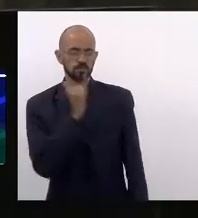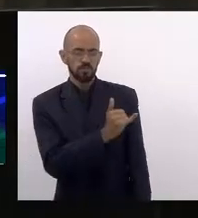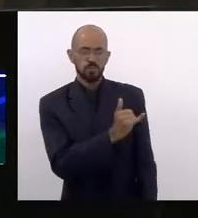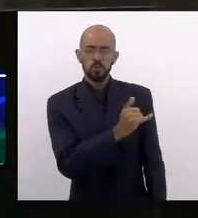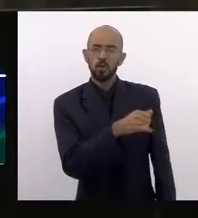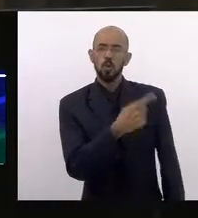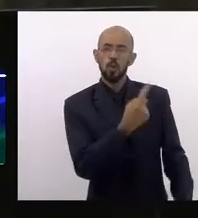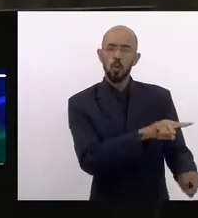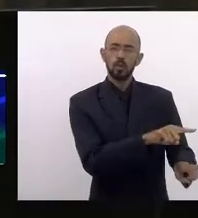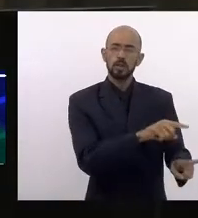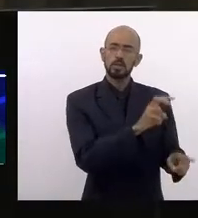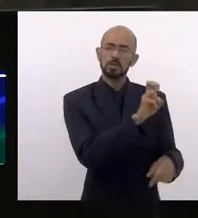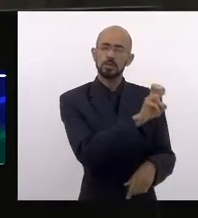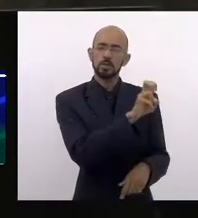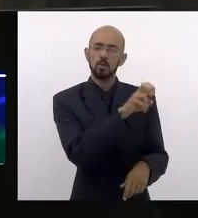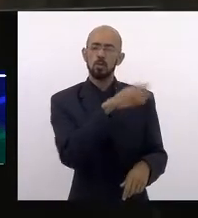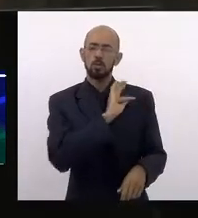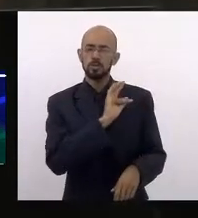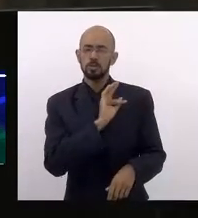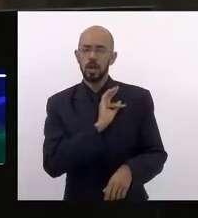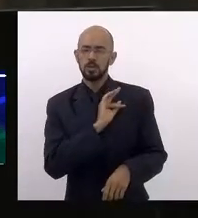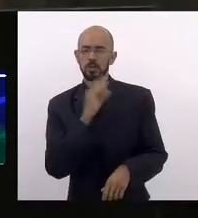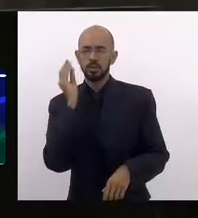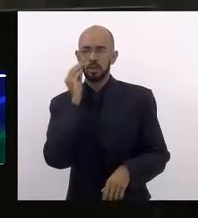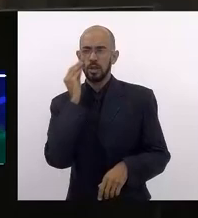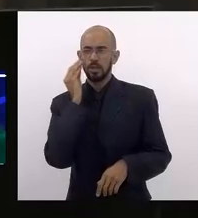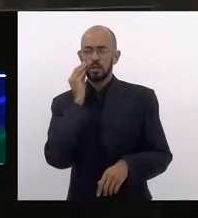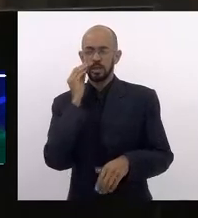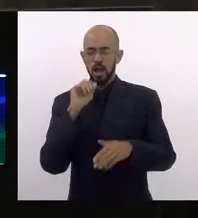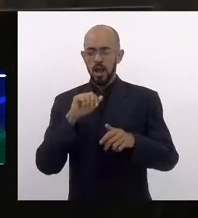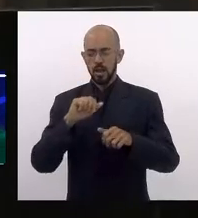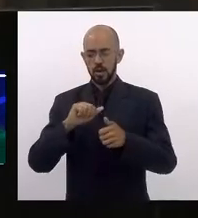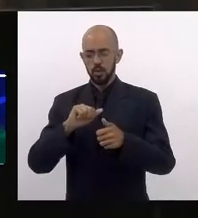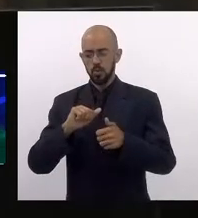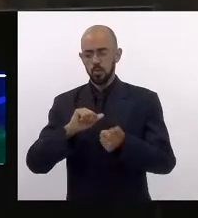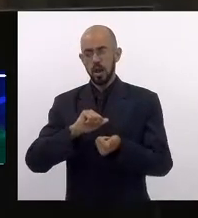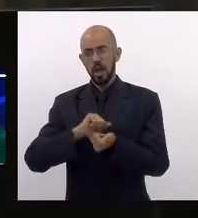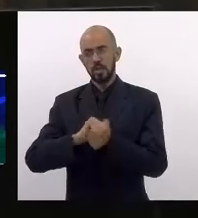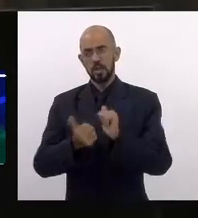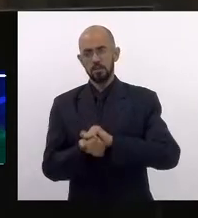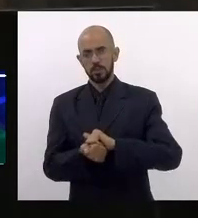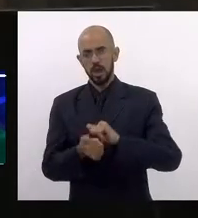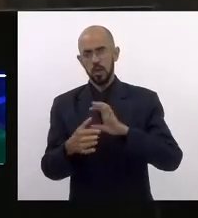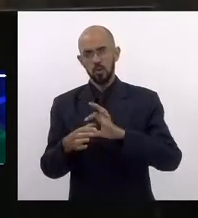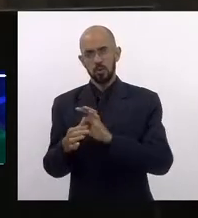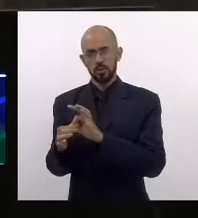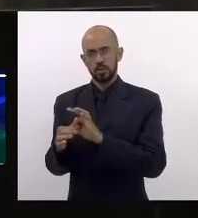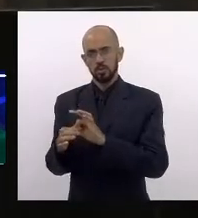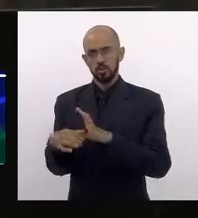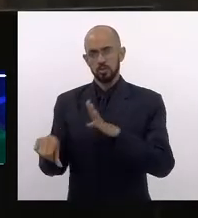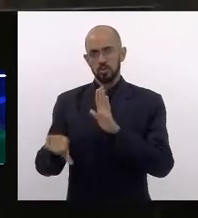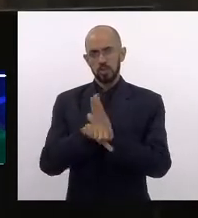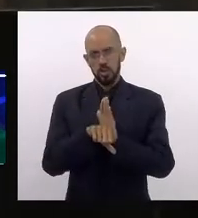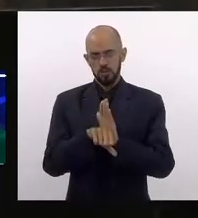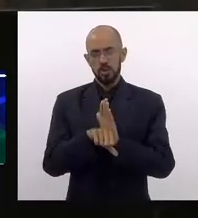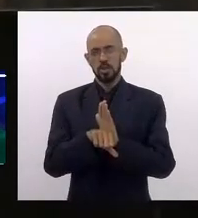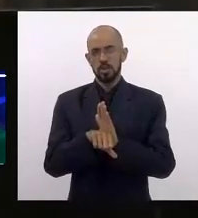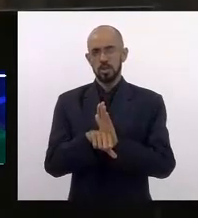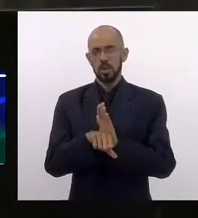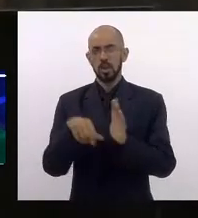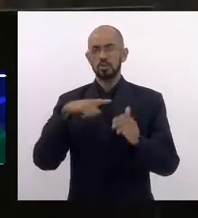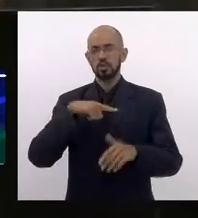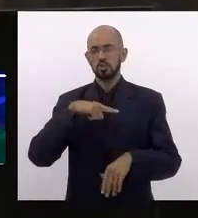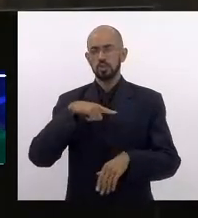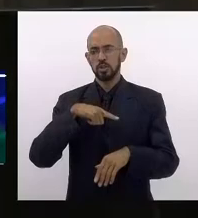policiais que tentaram desfazer a cena do crime. E nós temos dentro dessa casa um projeto de lei chamado